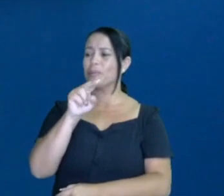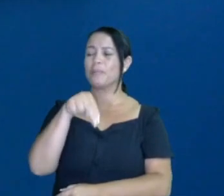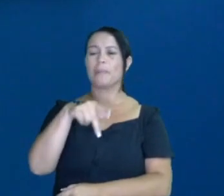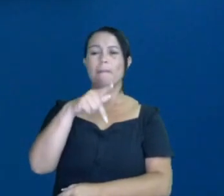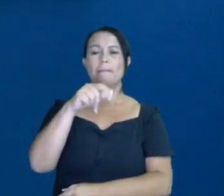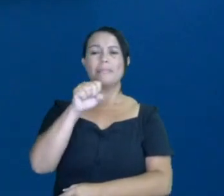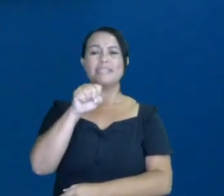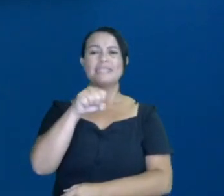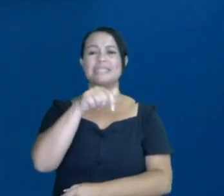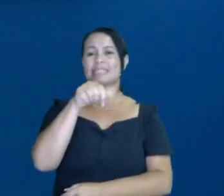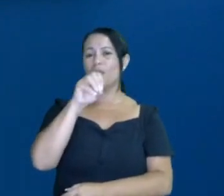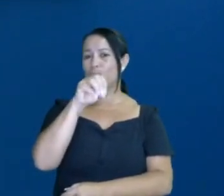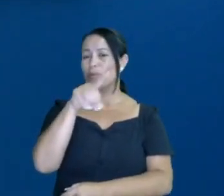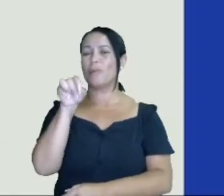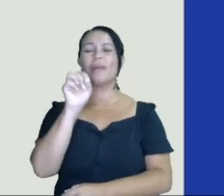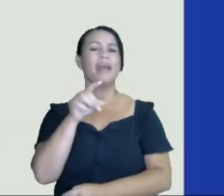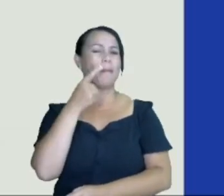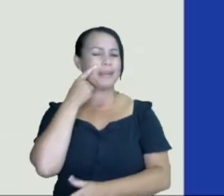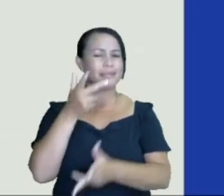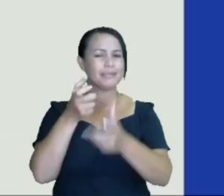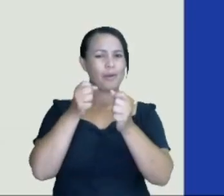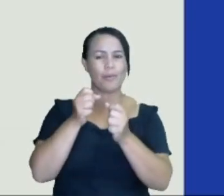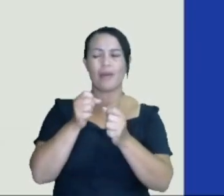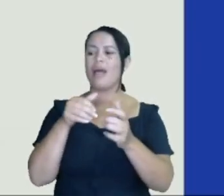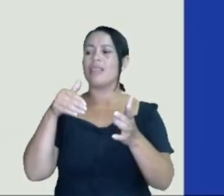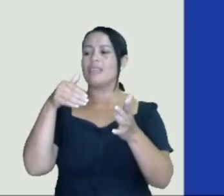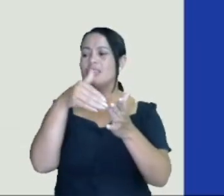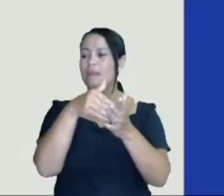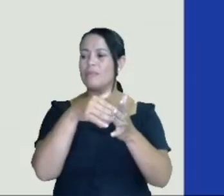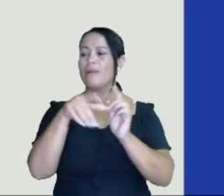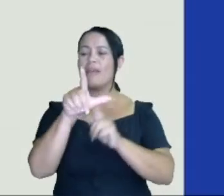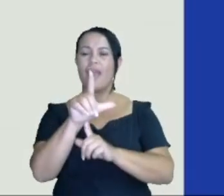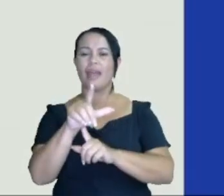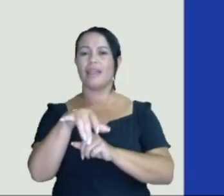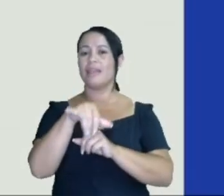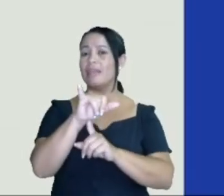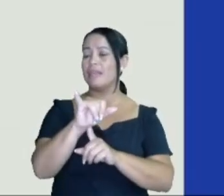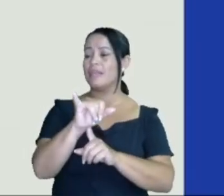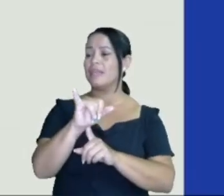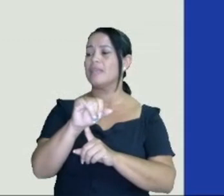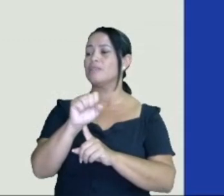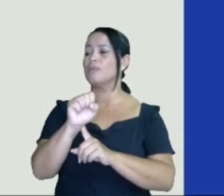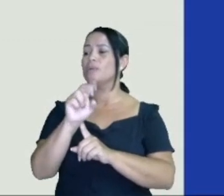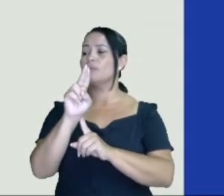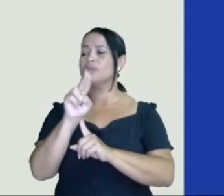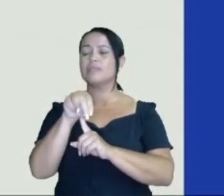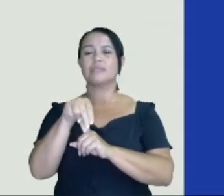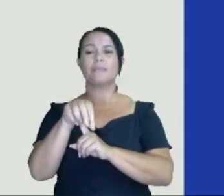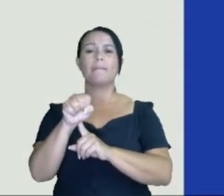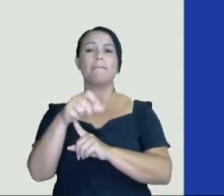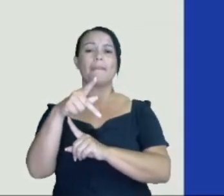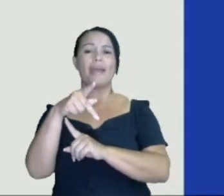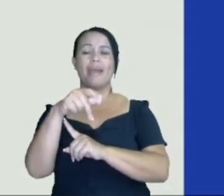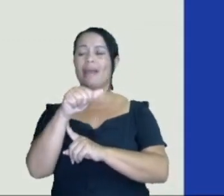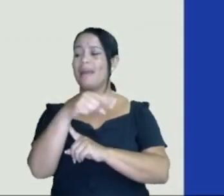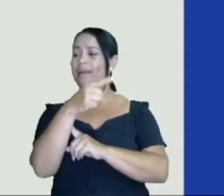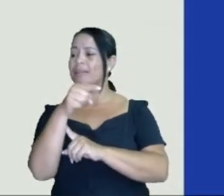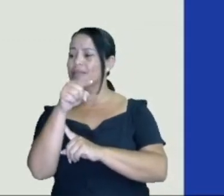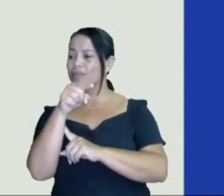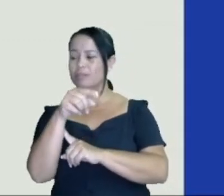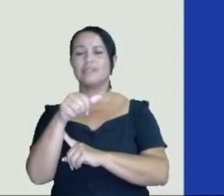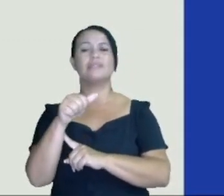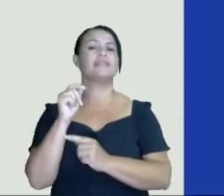L, em I ou não acrescentado de S, em N, US, PS e AN,